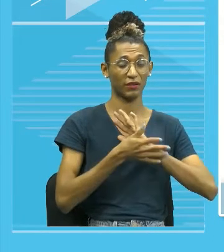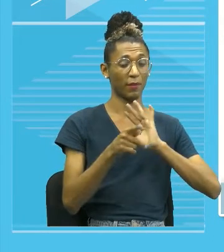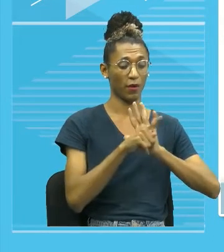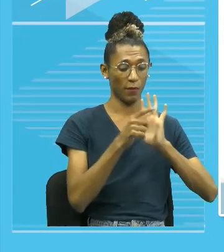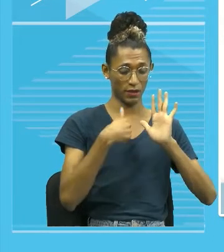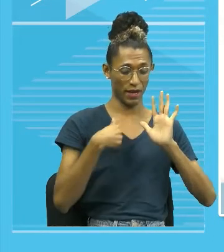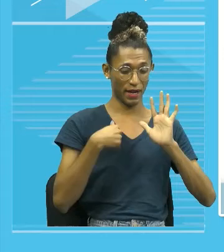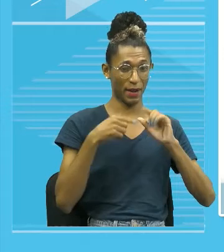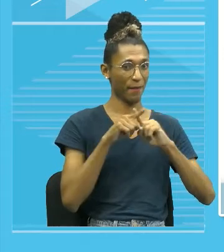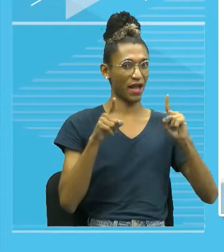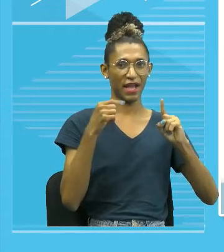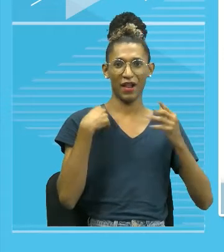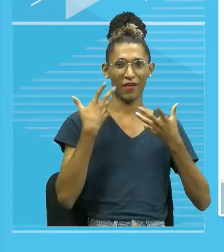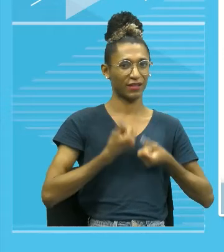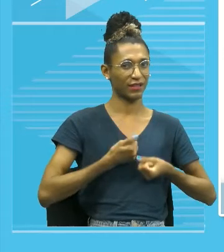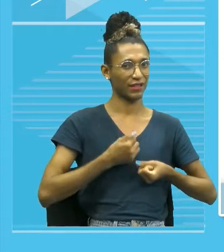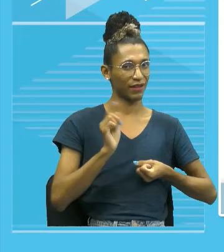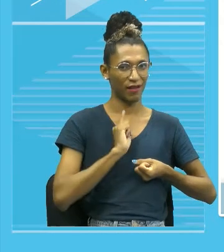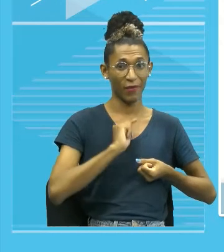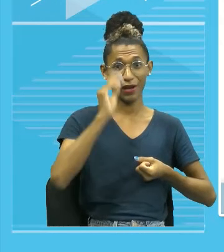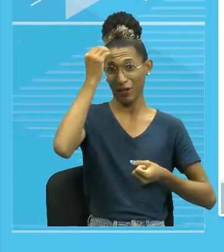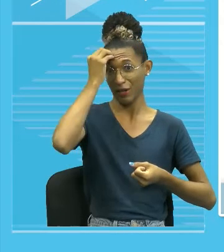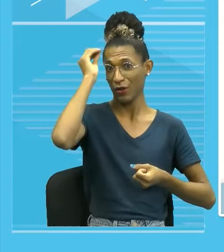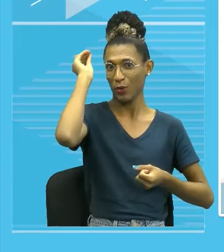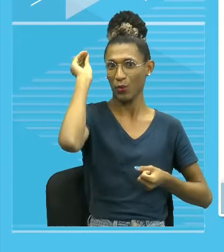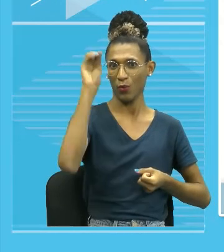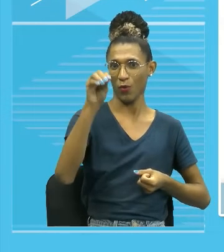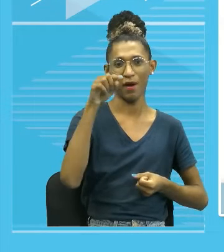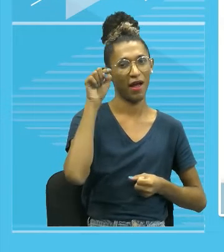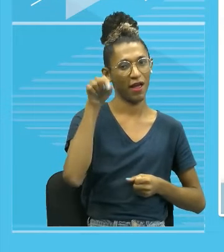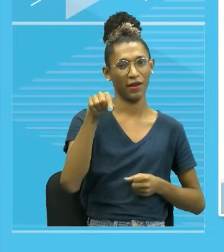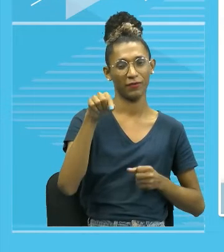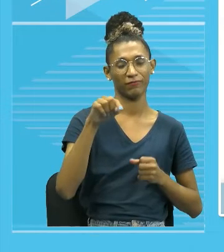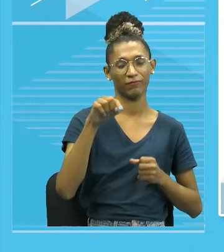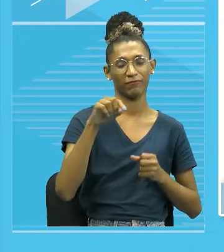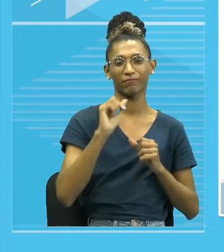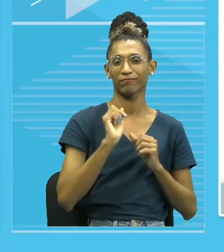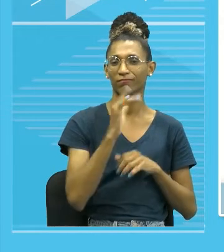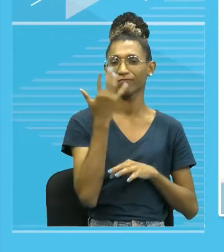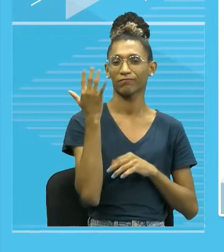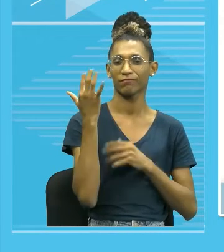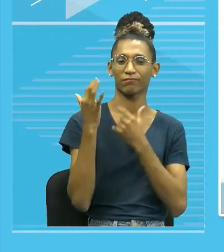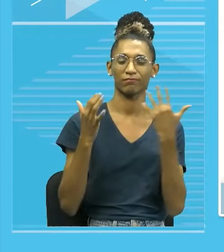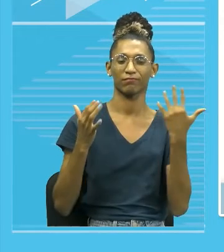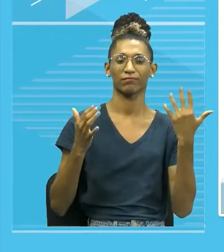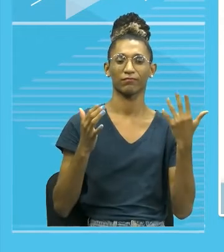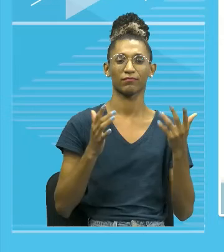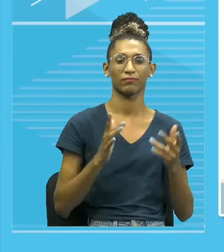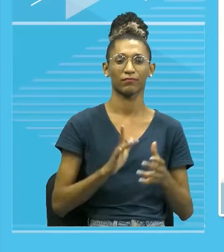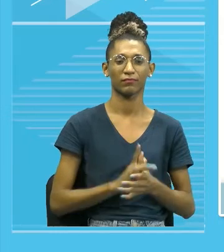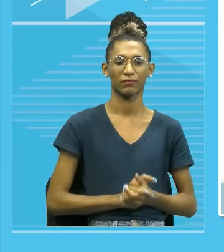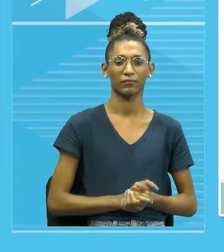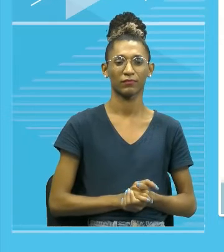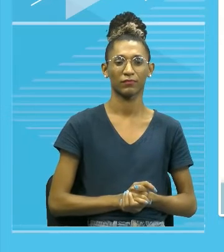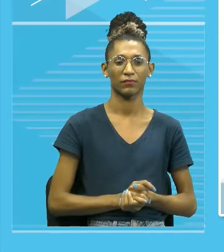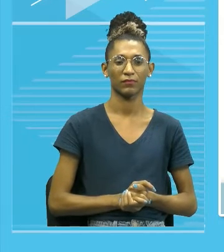desgraça na visão dele culpa natureza né culpa natureza de